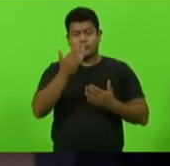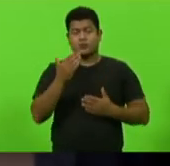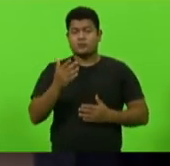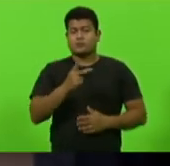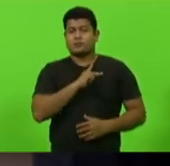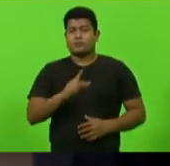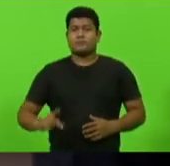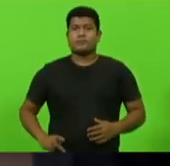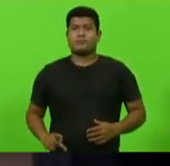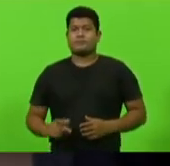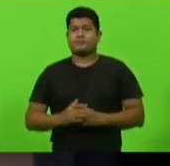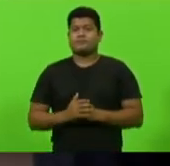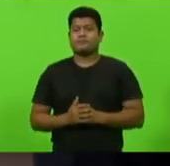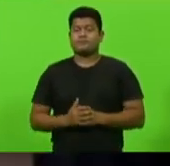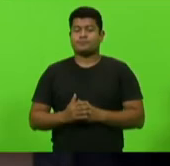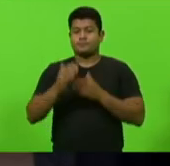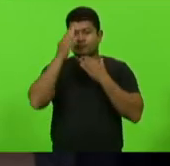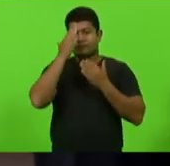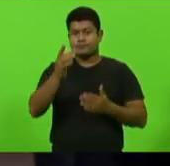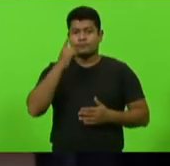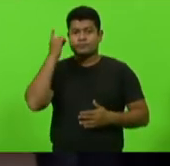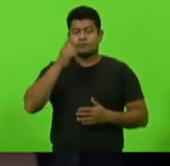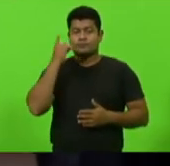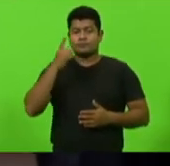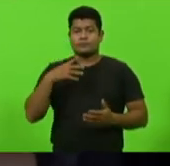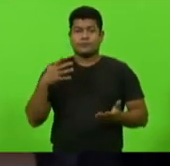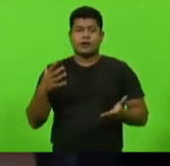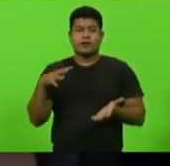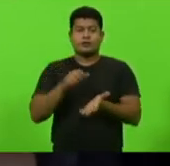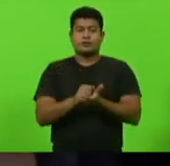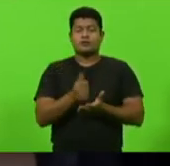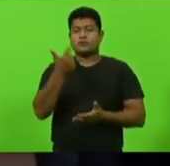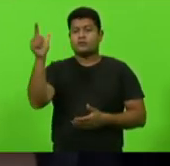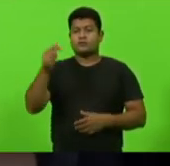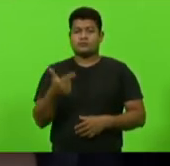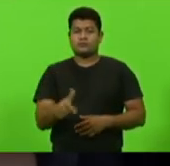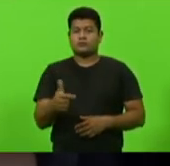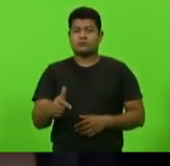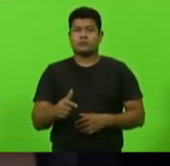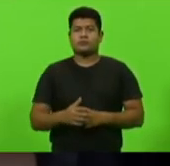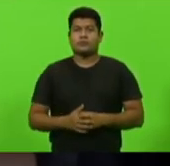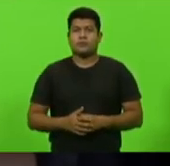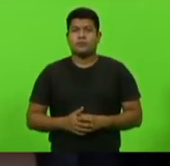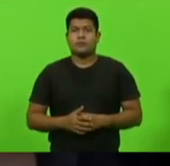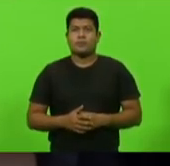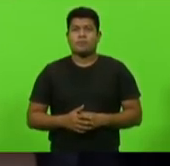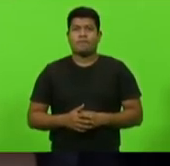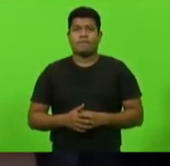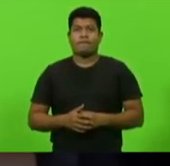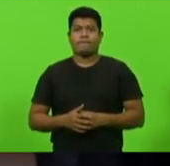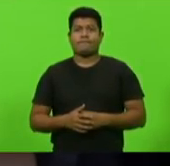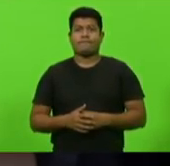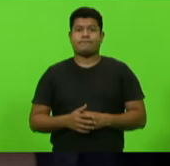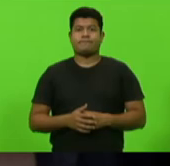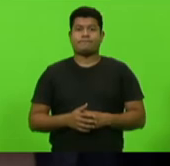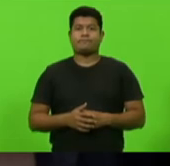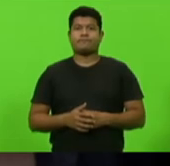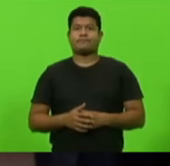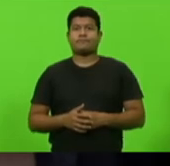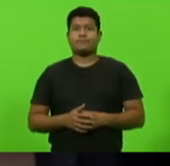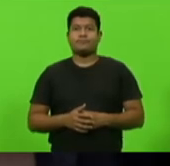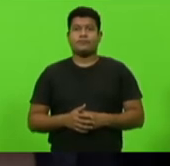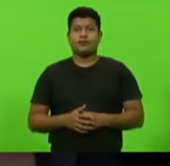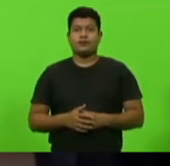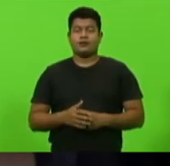Obrigado, deputado. Não havendo mais oradores inscritos, por necessidade de quórum, os